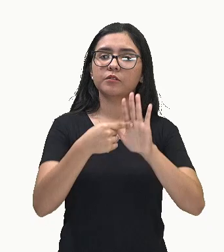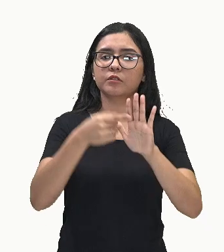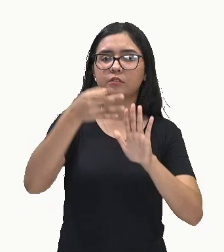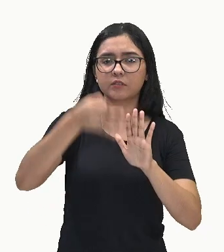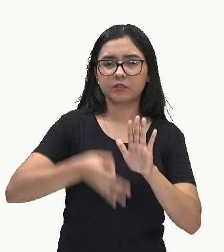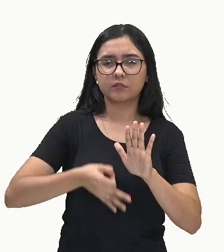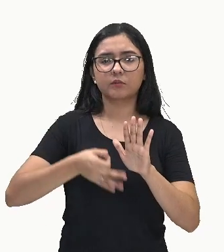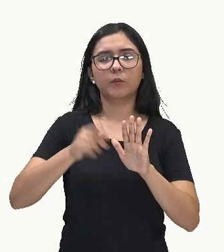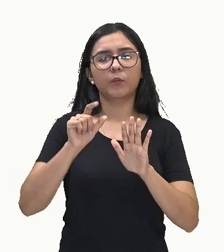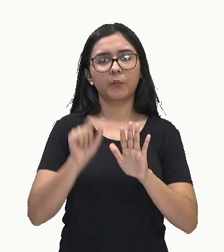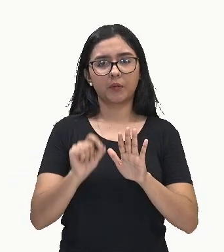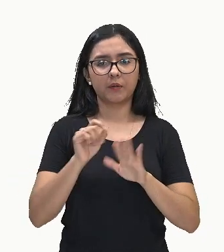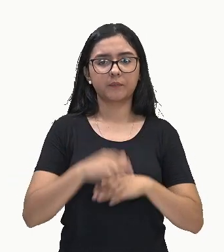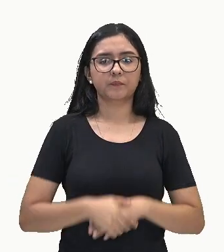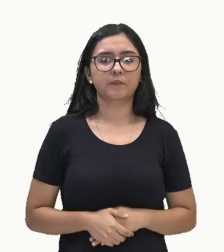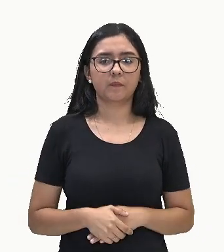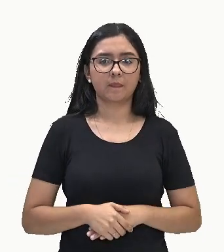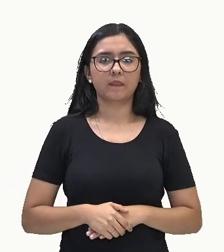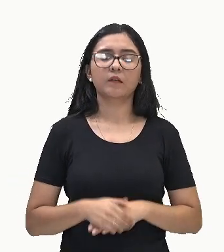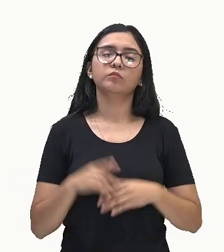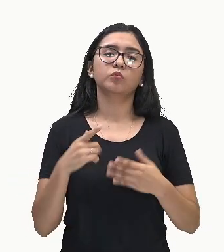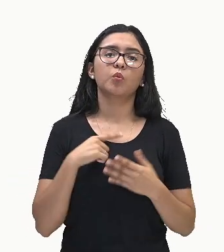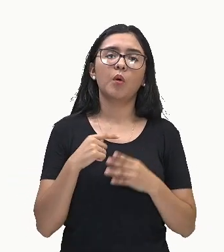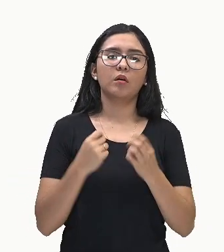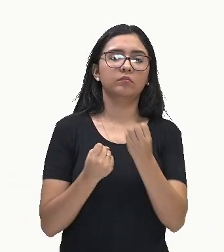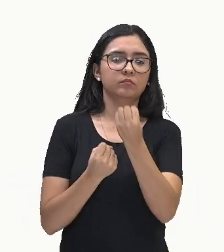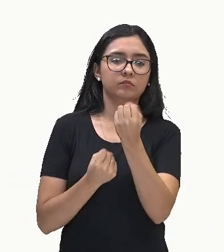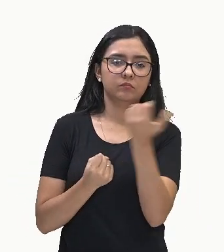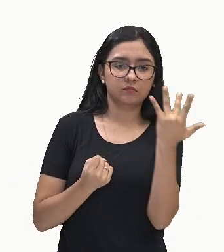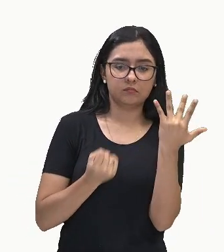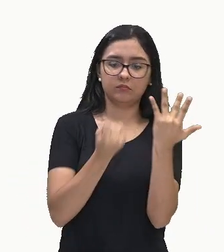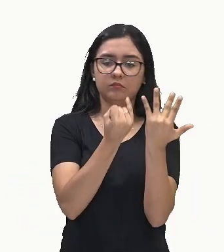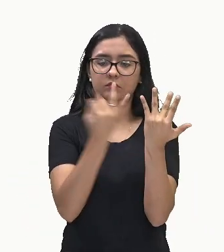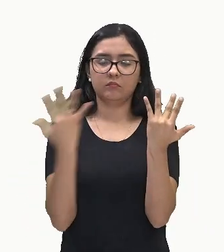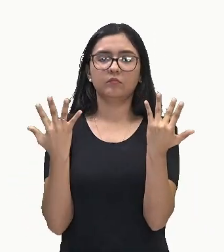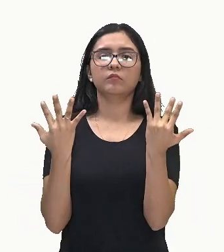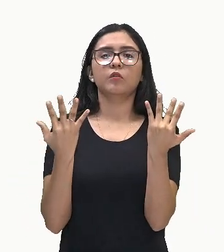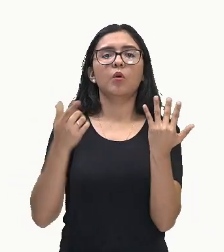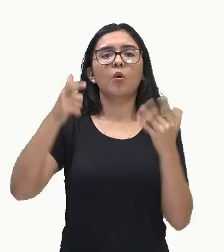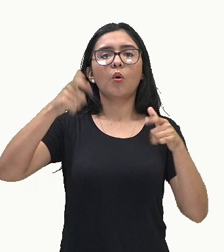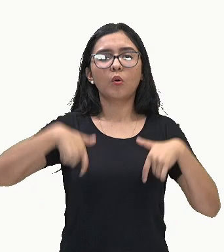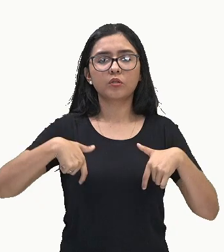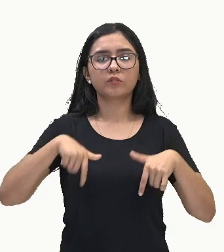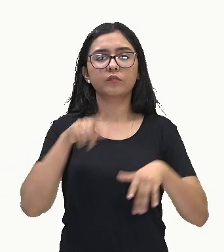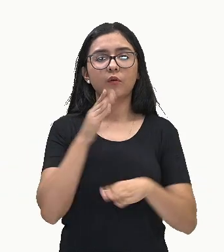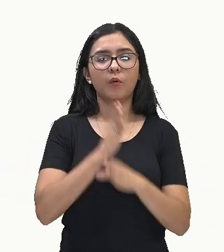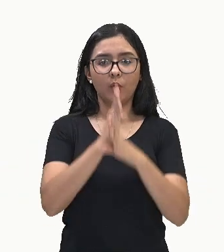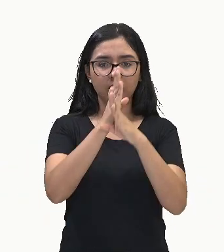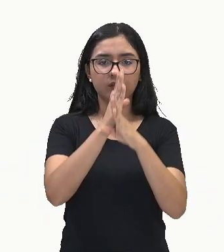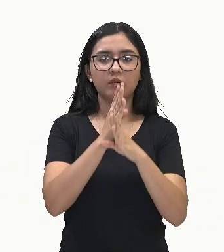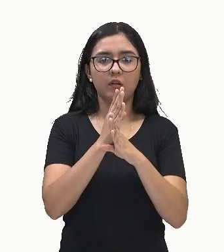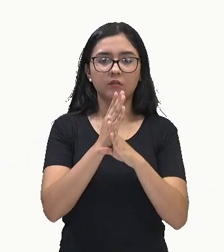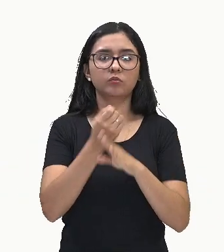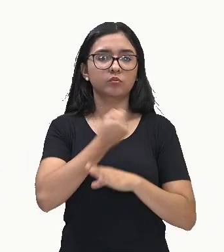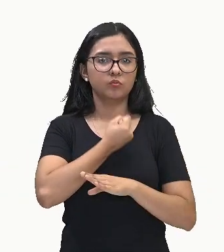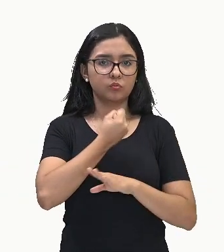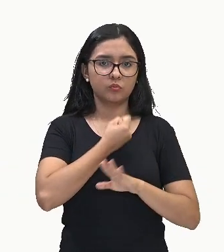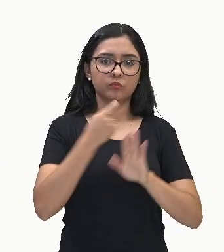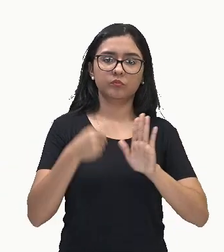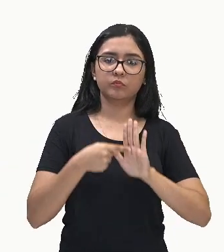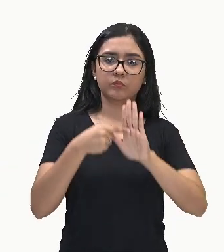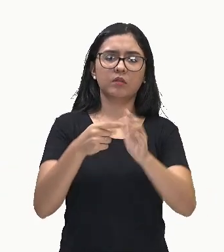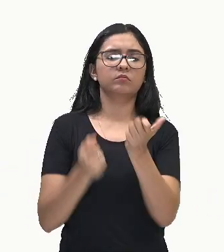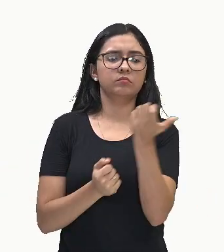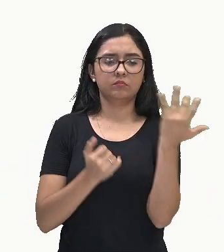exatamente a posição onde será encontrado o valor da amostra que está equidistante dos extremos